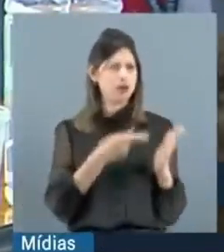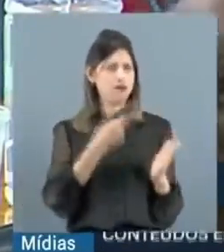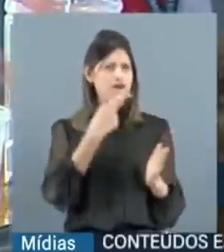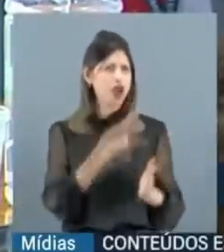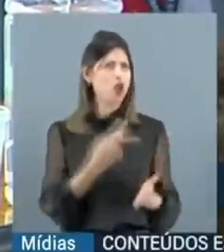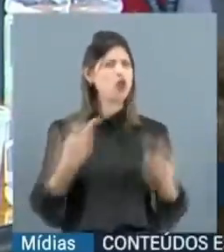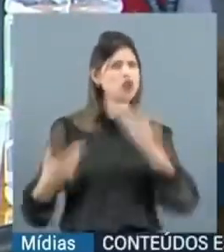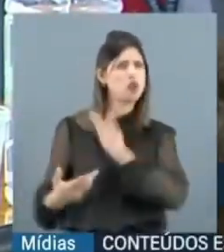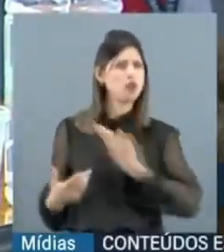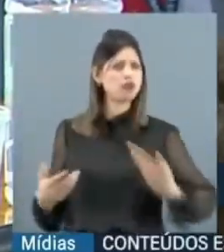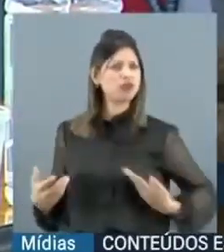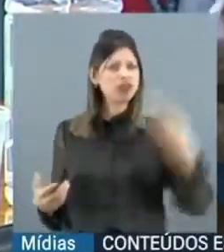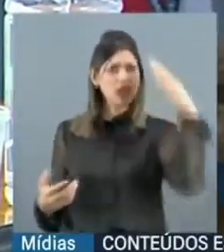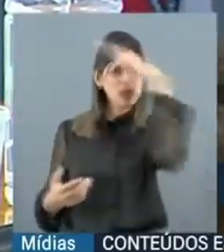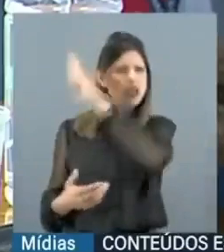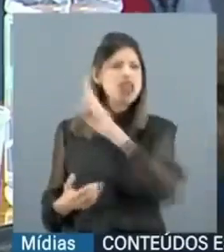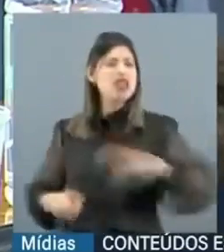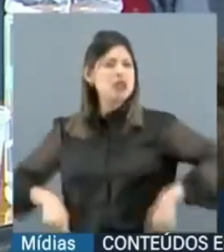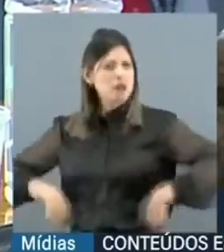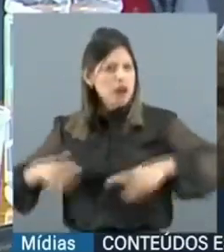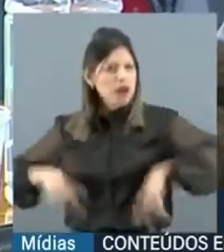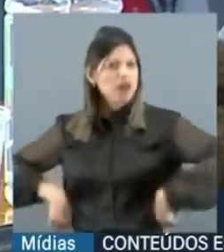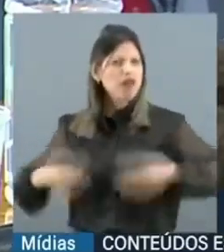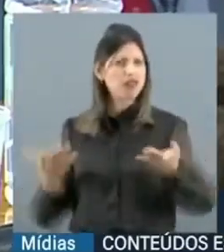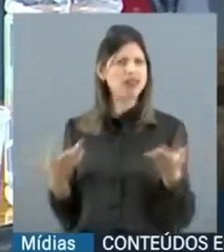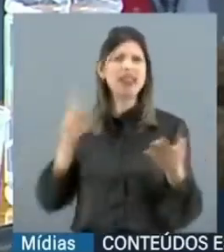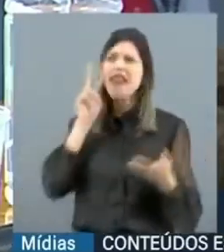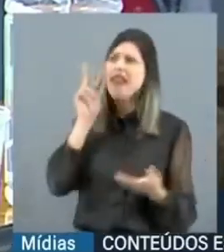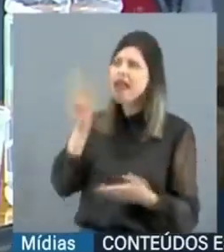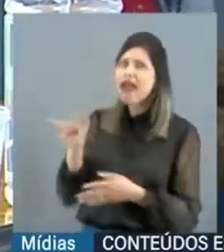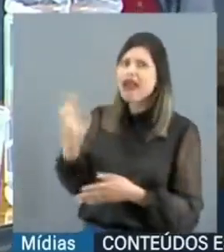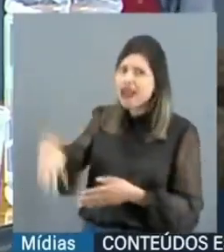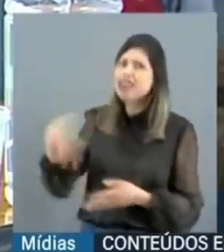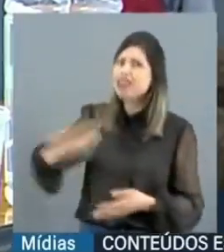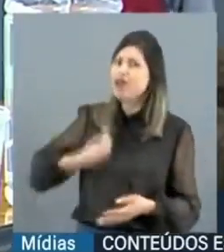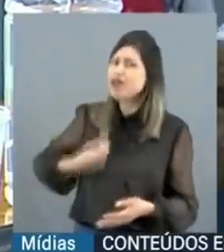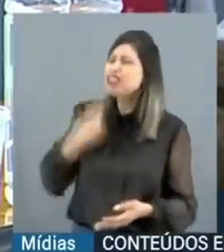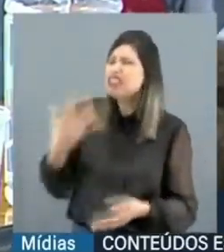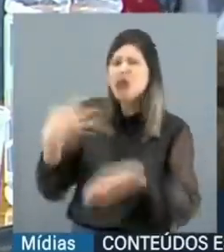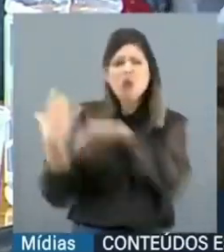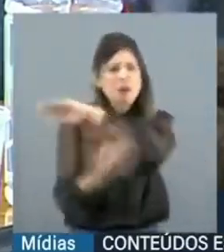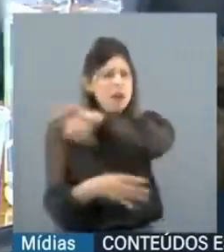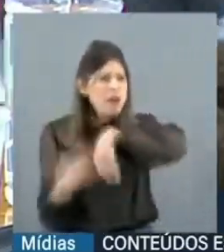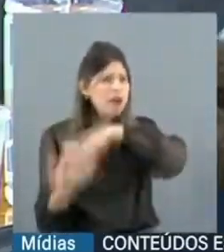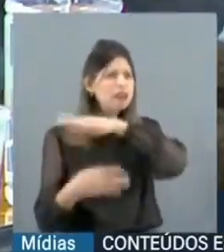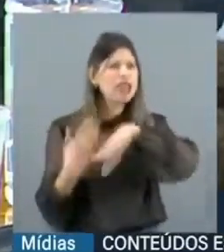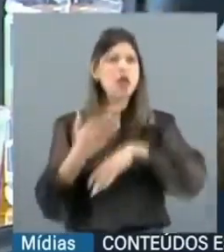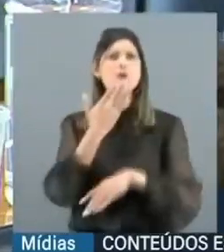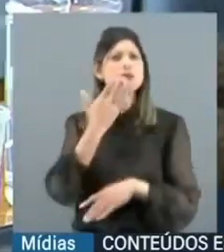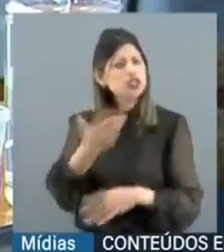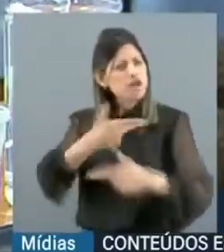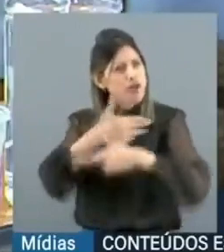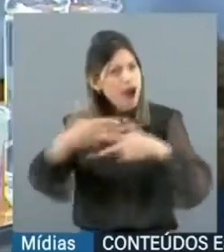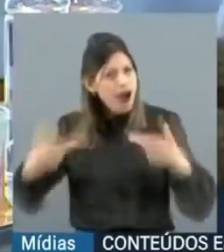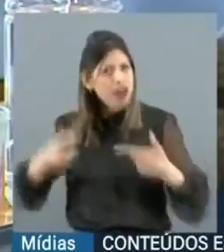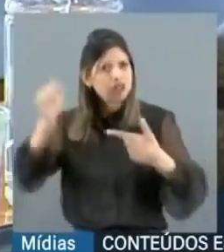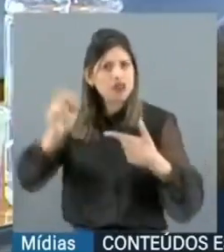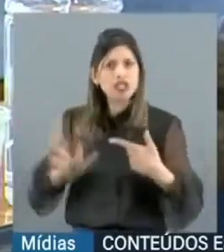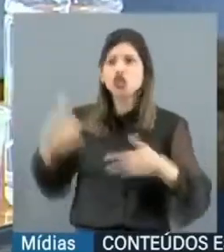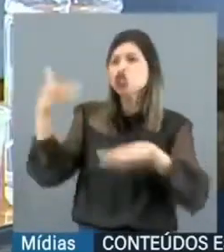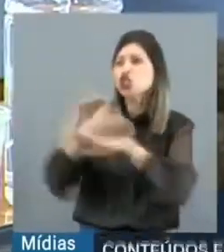Bolsonaro financiou, que o Bolsonaro aumentou disso. Essa Ana Priscila que estava aqui fazendo a quebradeira. E eu pedi milhares de vezes para a gente convocar ela, porque até